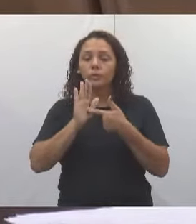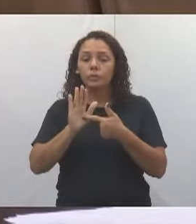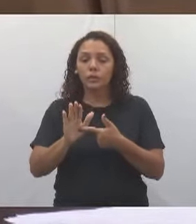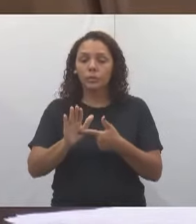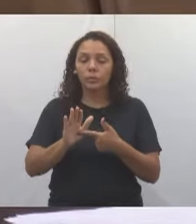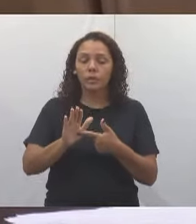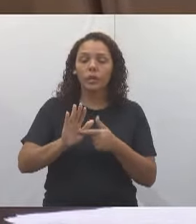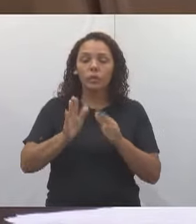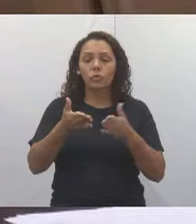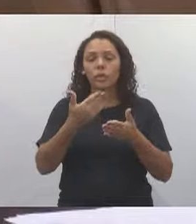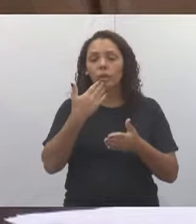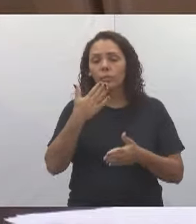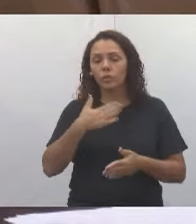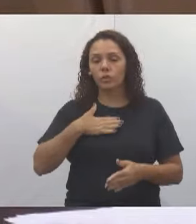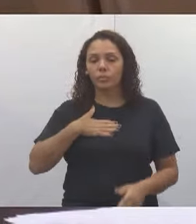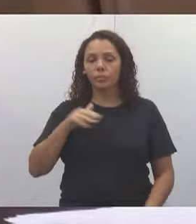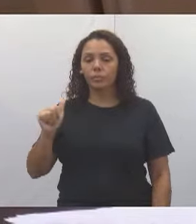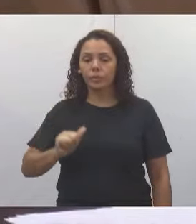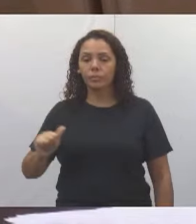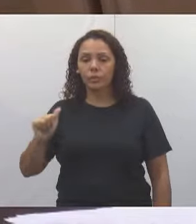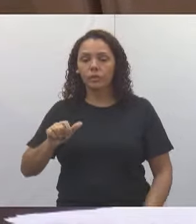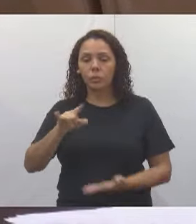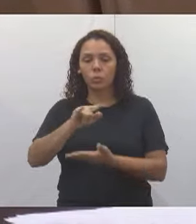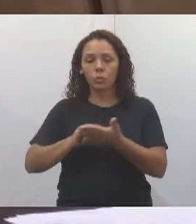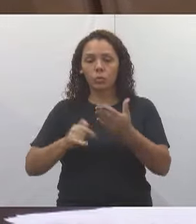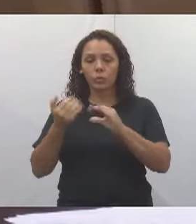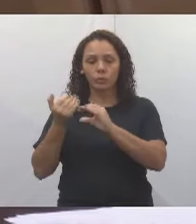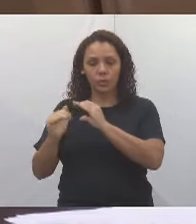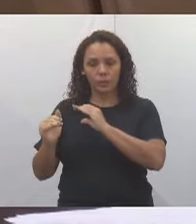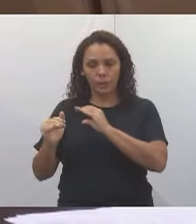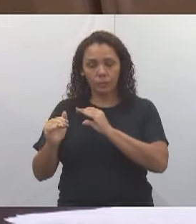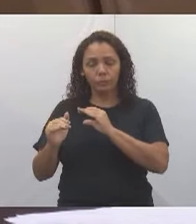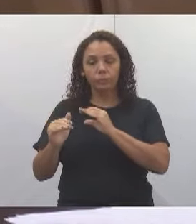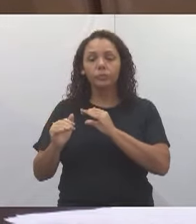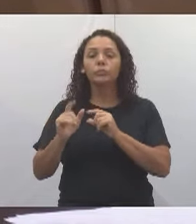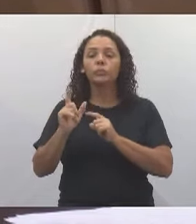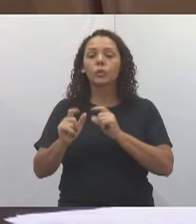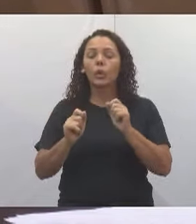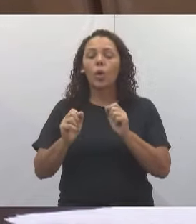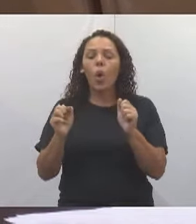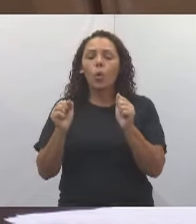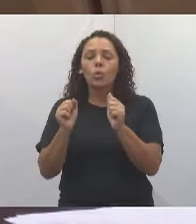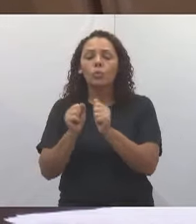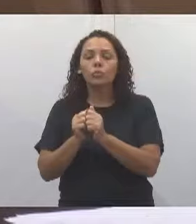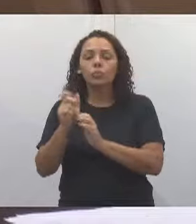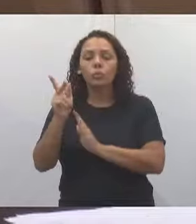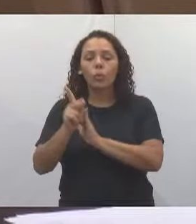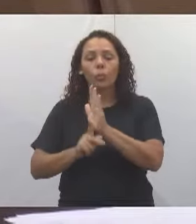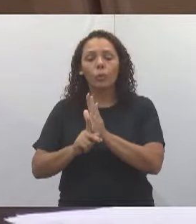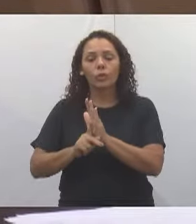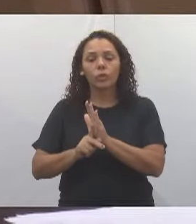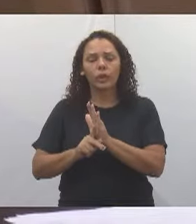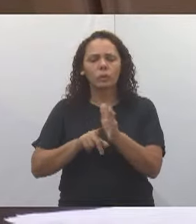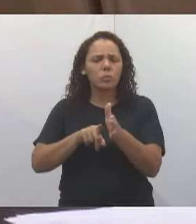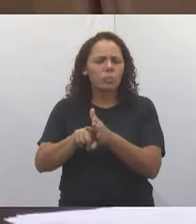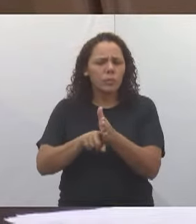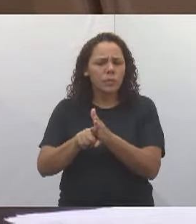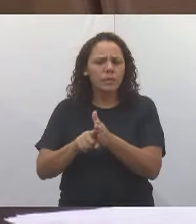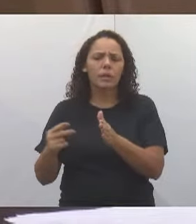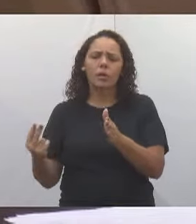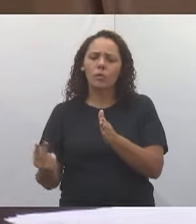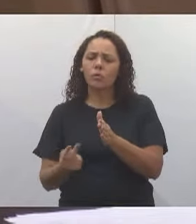minha assessora fazer um documento para mandar para vocês, para a gente fazer um projeto junto com vocês e ver qual o valor, para que eu